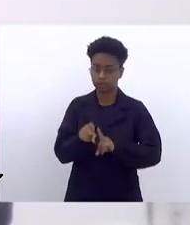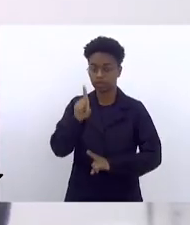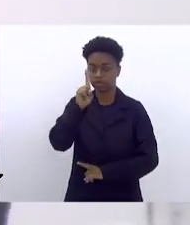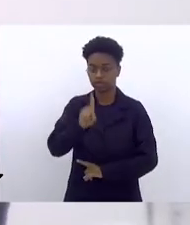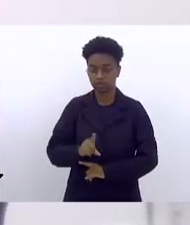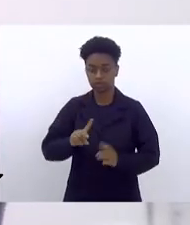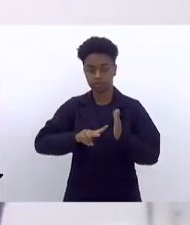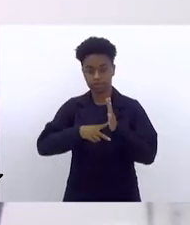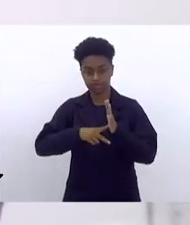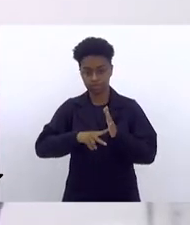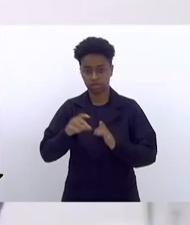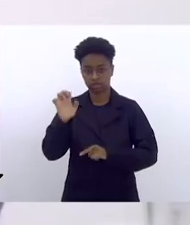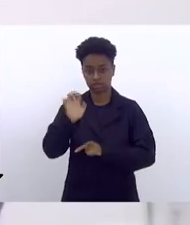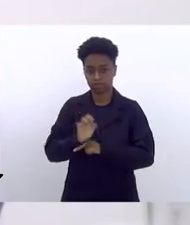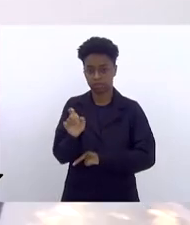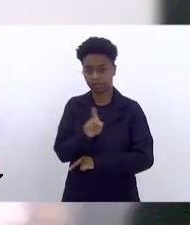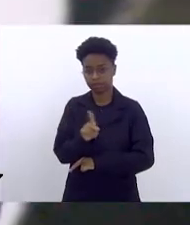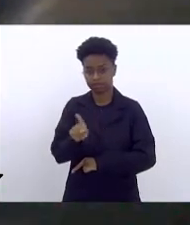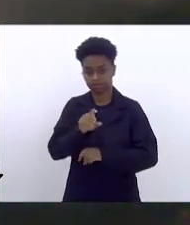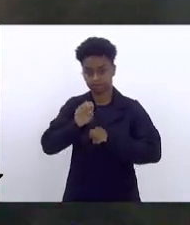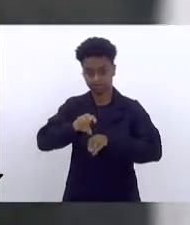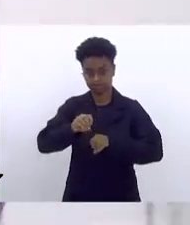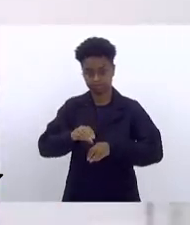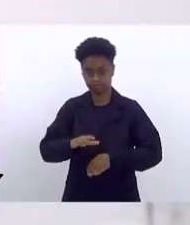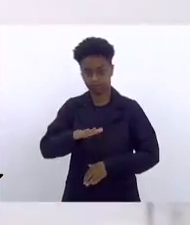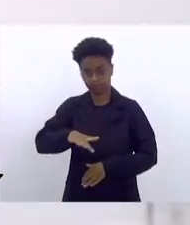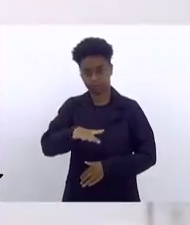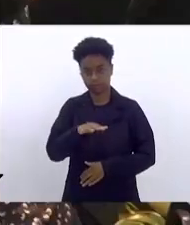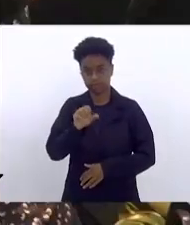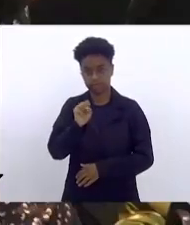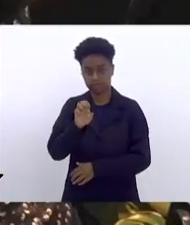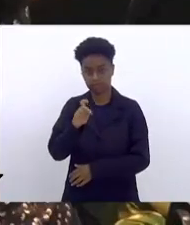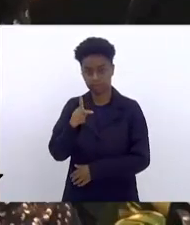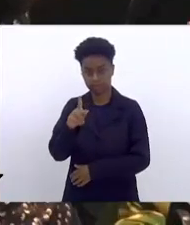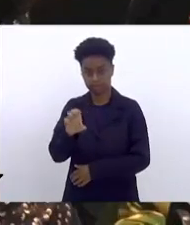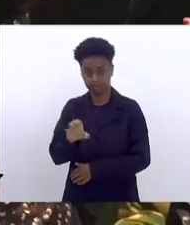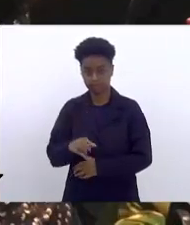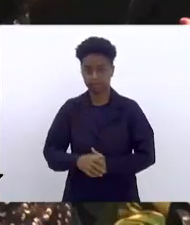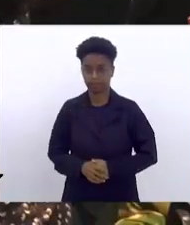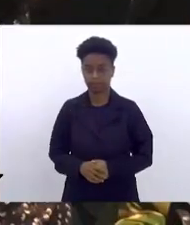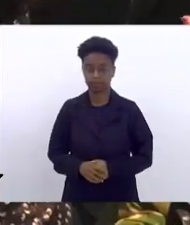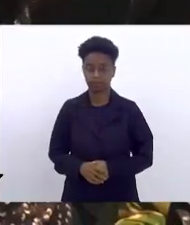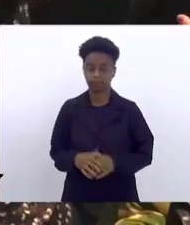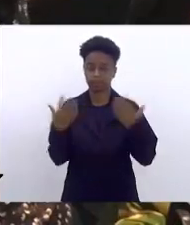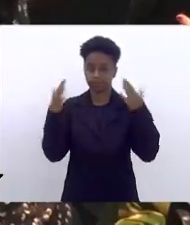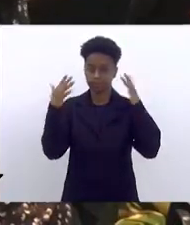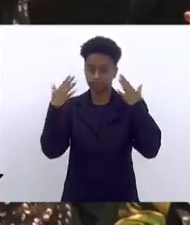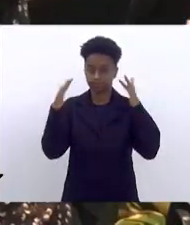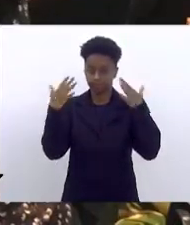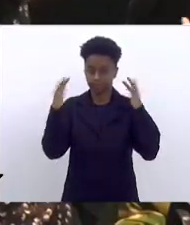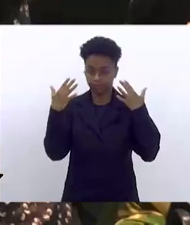sindicato estadual dos professores da educação o CEP obrigado Diogo pela presença